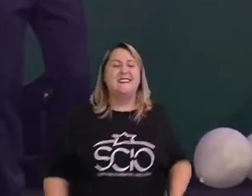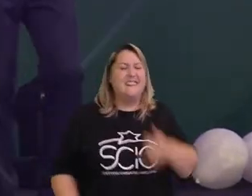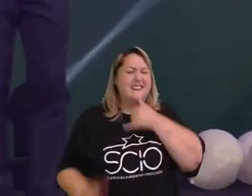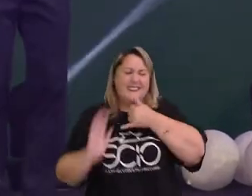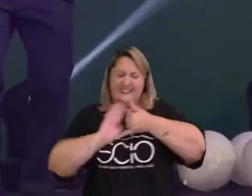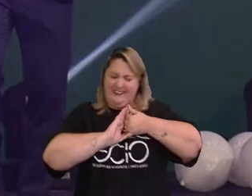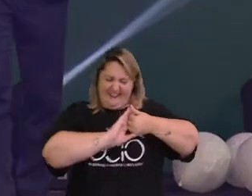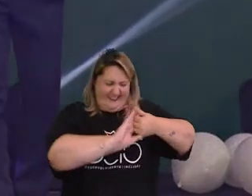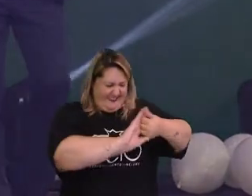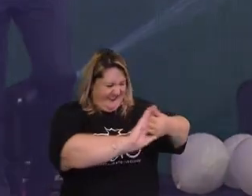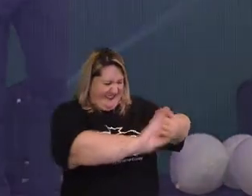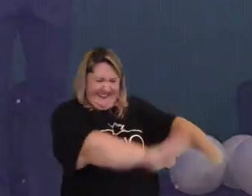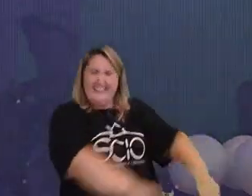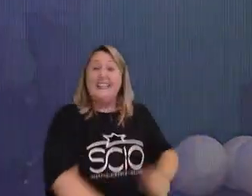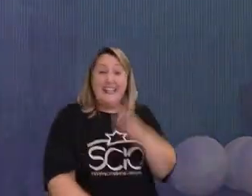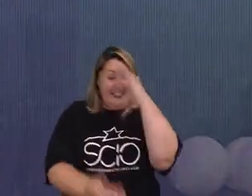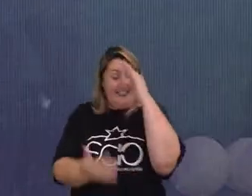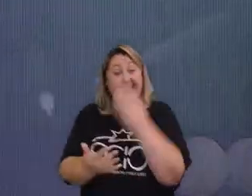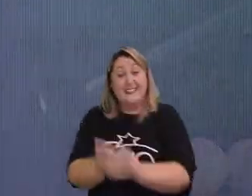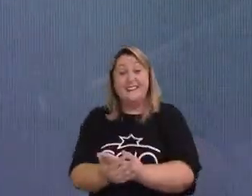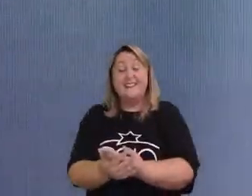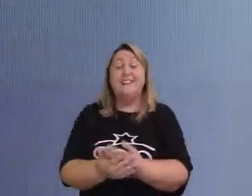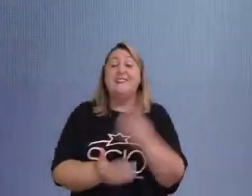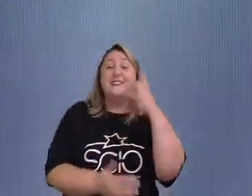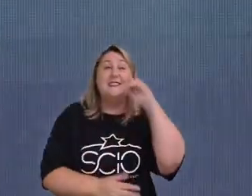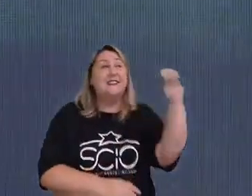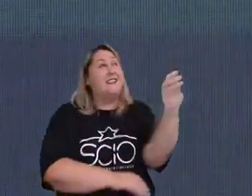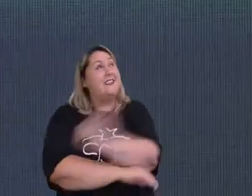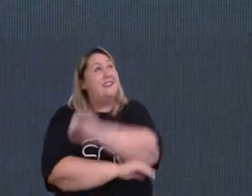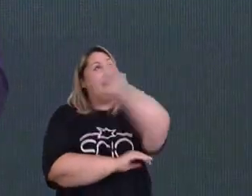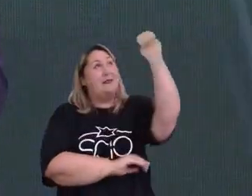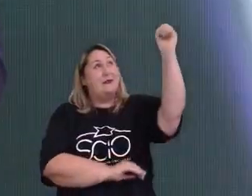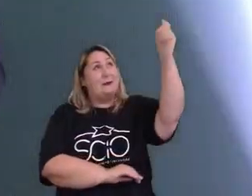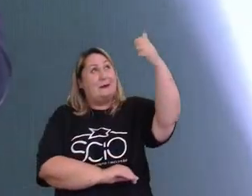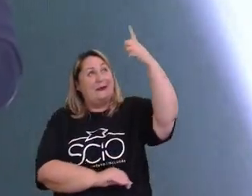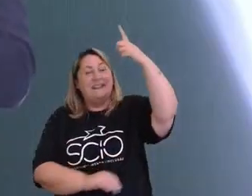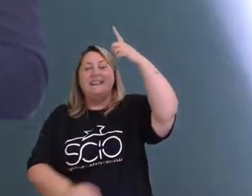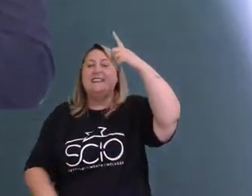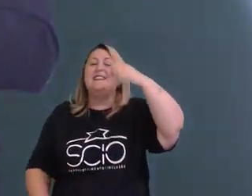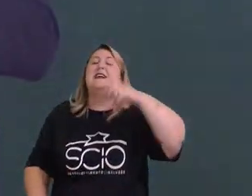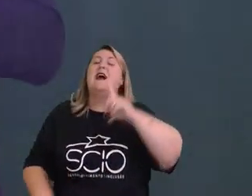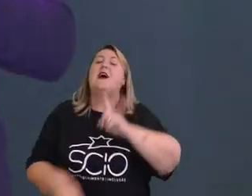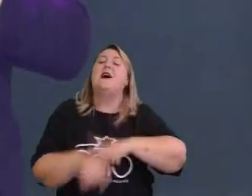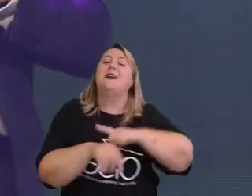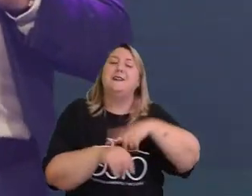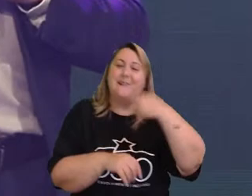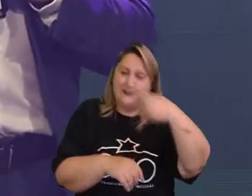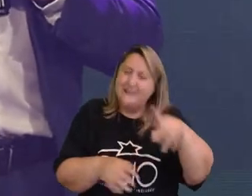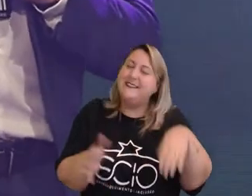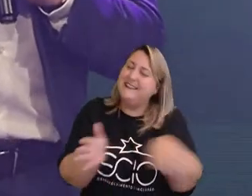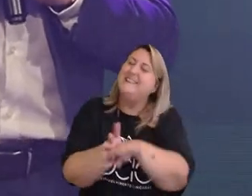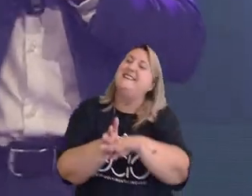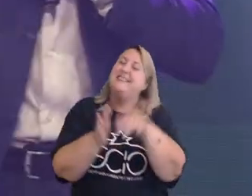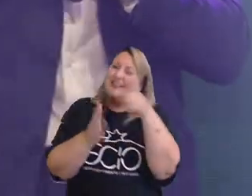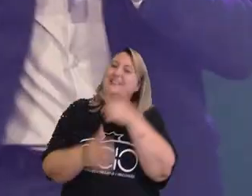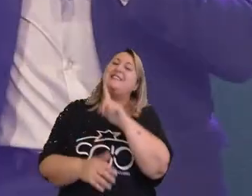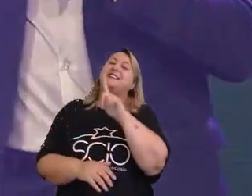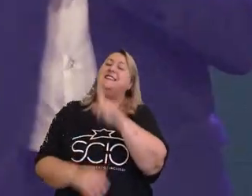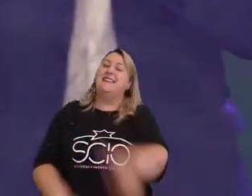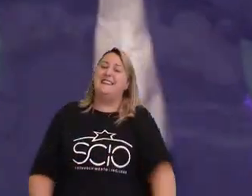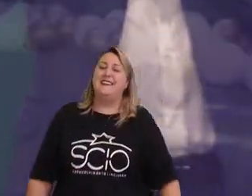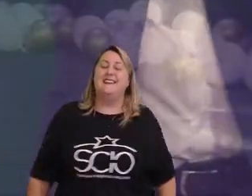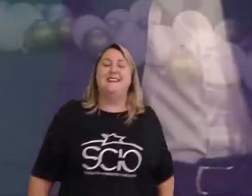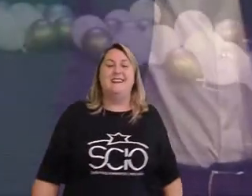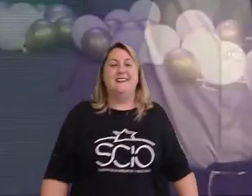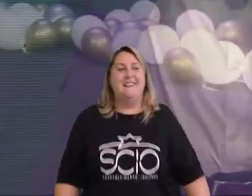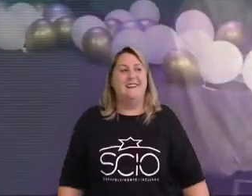embora. Pode acreditar que um novo dia vai raiar. Sua hora vai chegar.